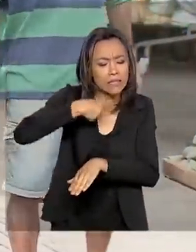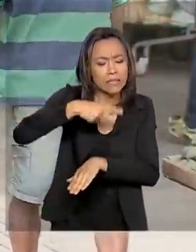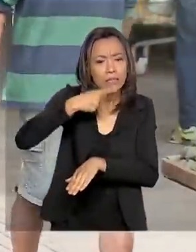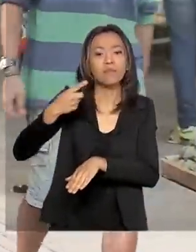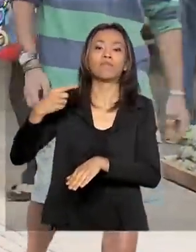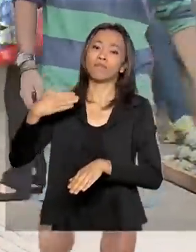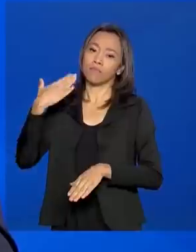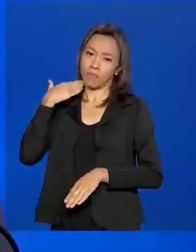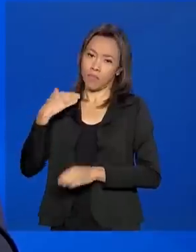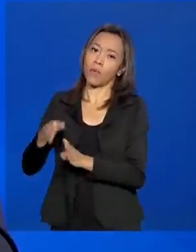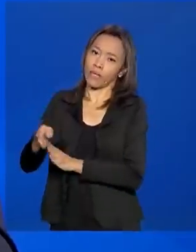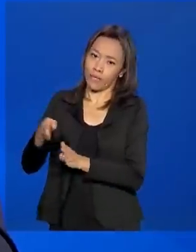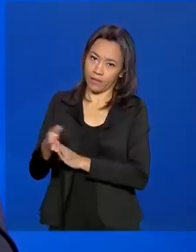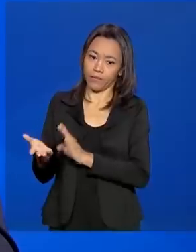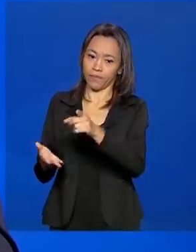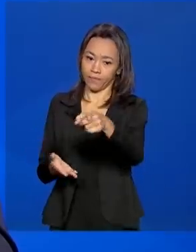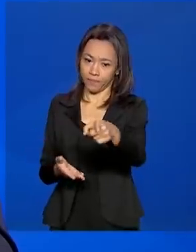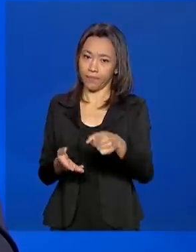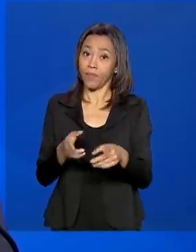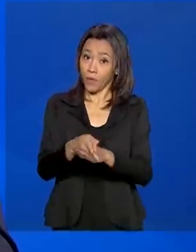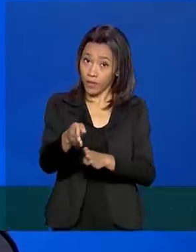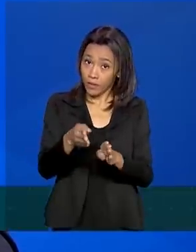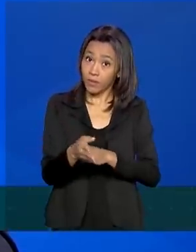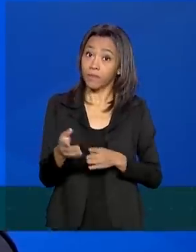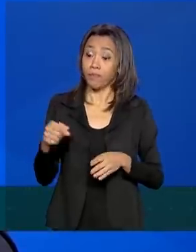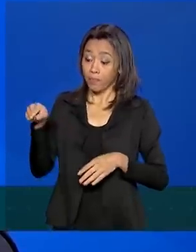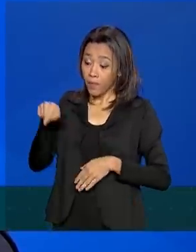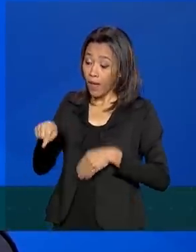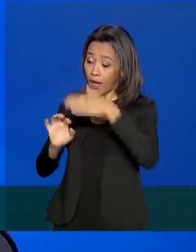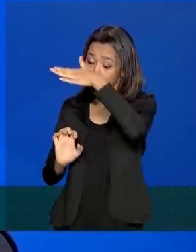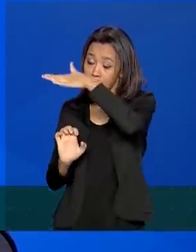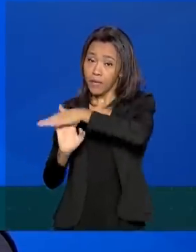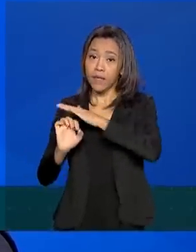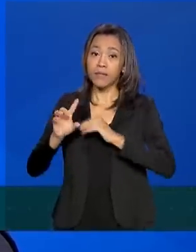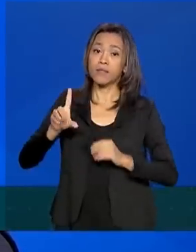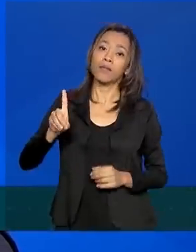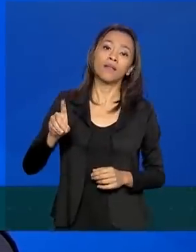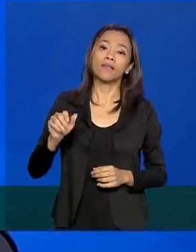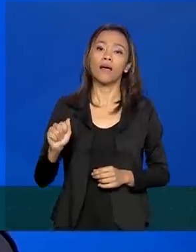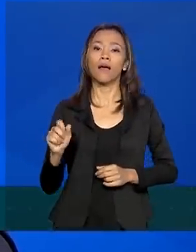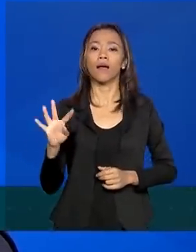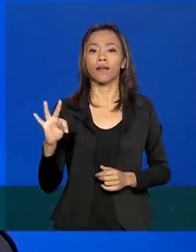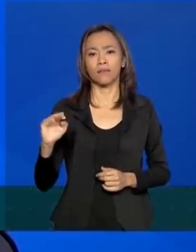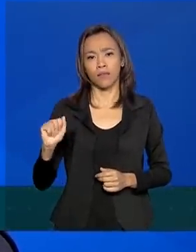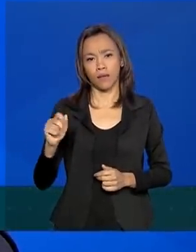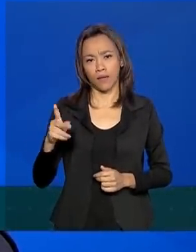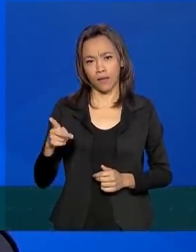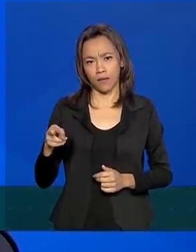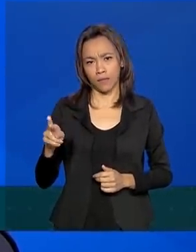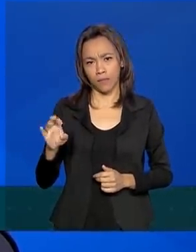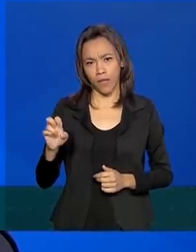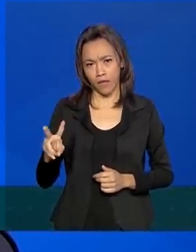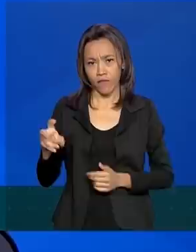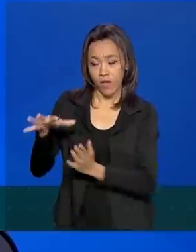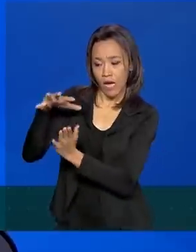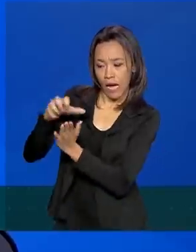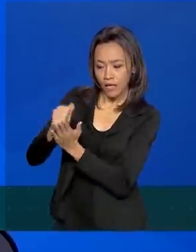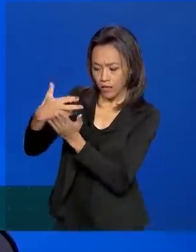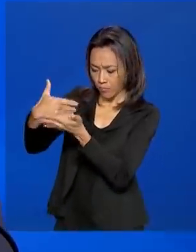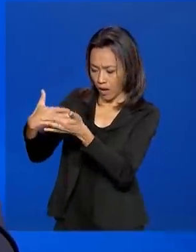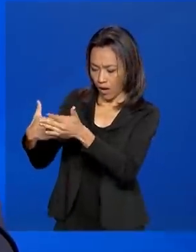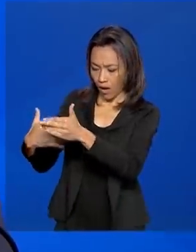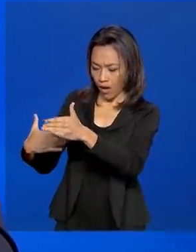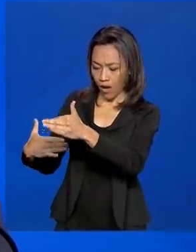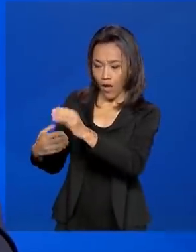o que deve ser feito. Assim, portanto, que a data breve encaminhar para a Caixa a base atualizada dos brasileiros